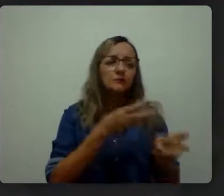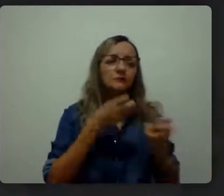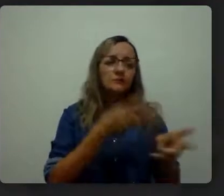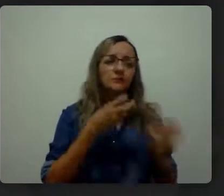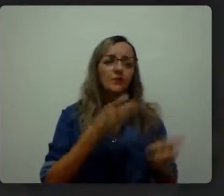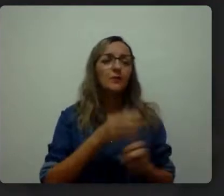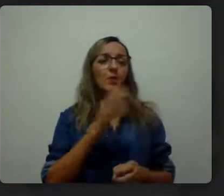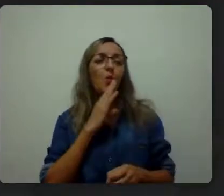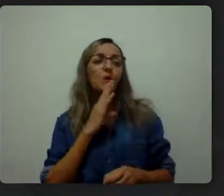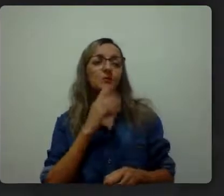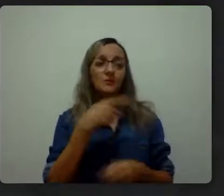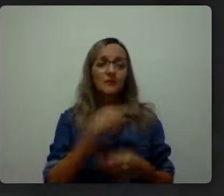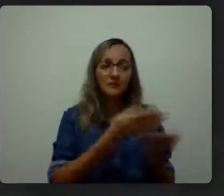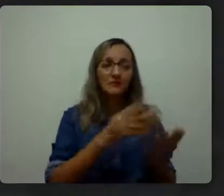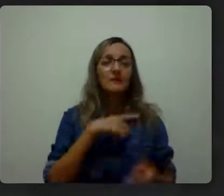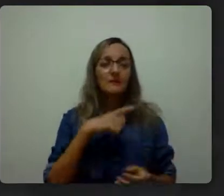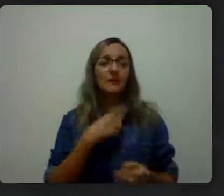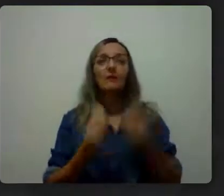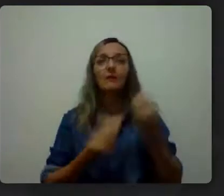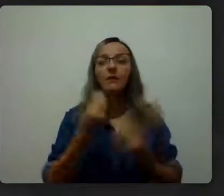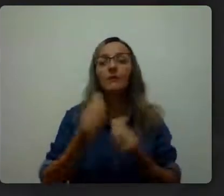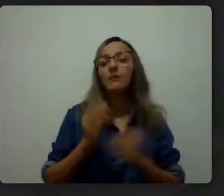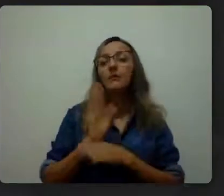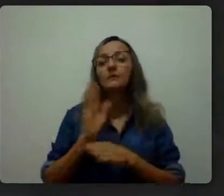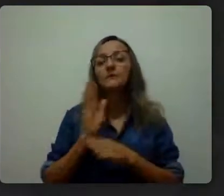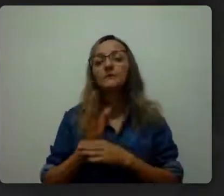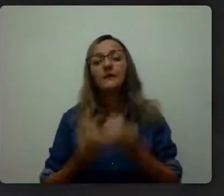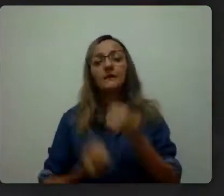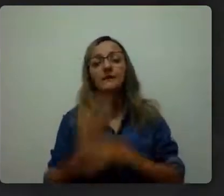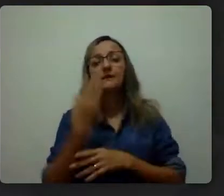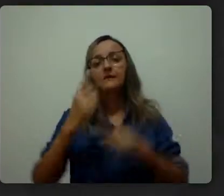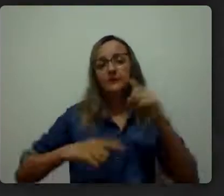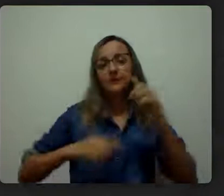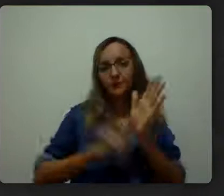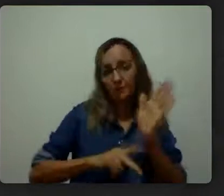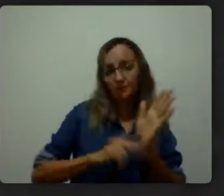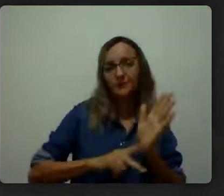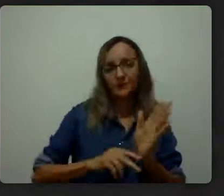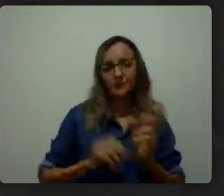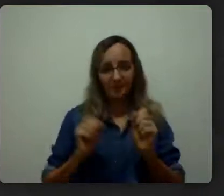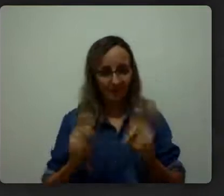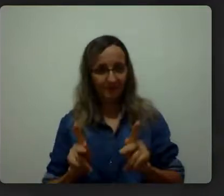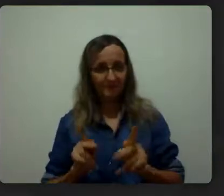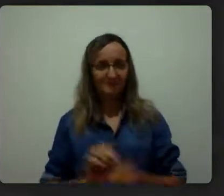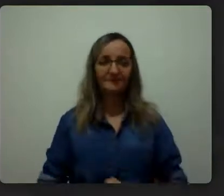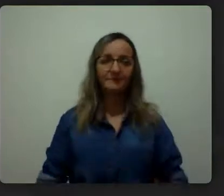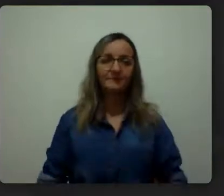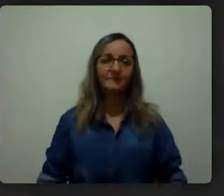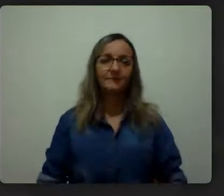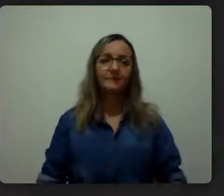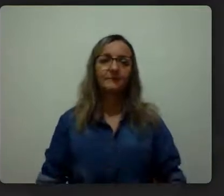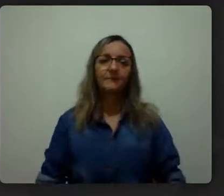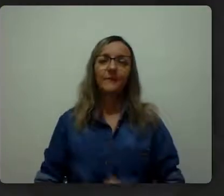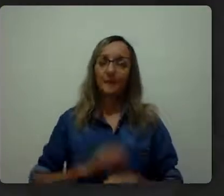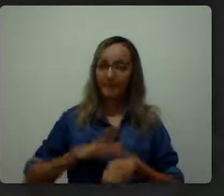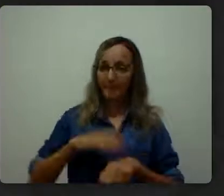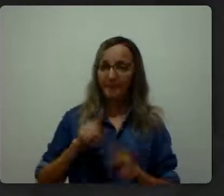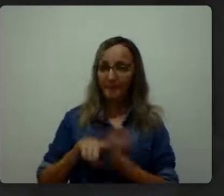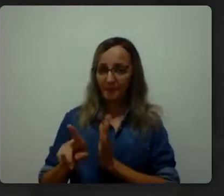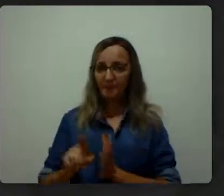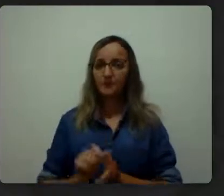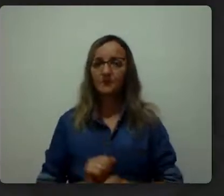Porque a gente, às vezes, né, que trabalha nas universidades, nas instituições, a gente fica preocupado com o